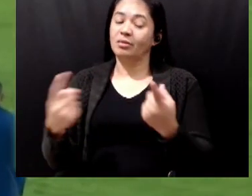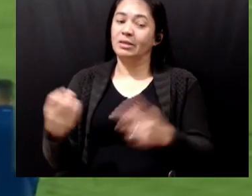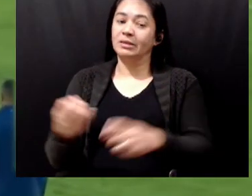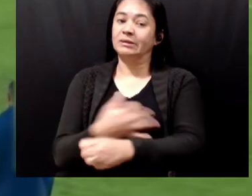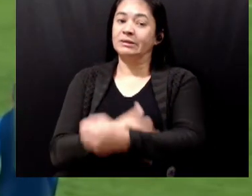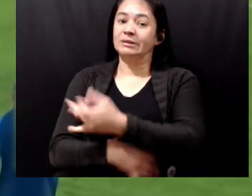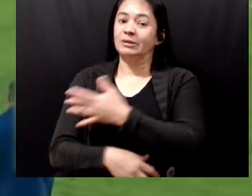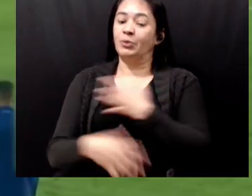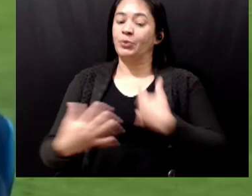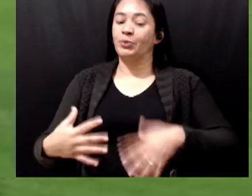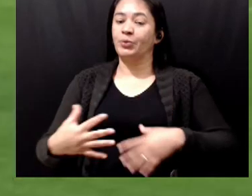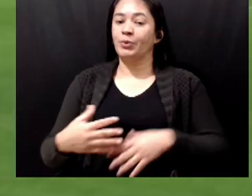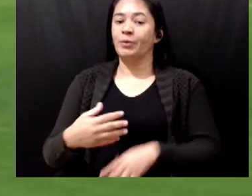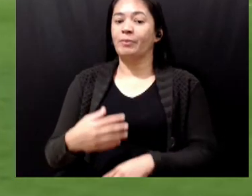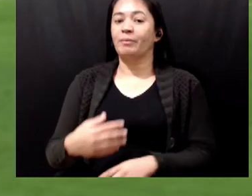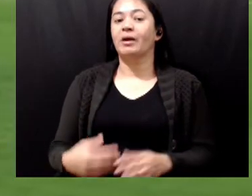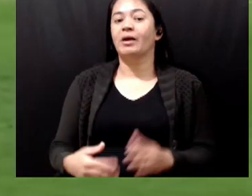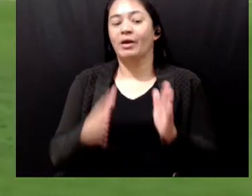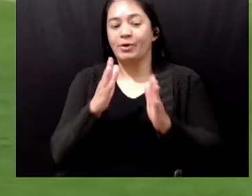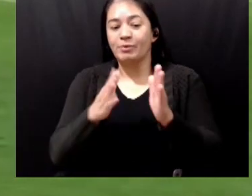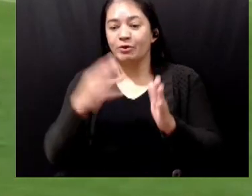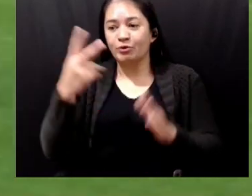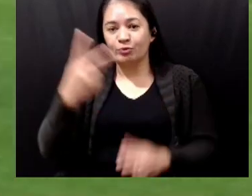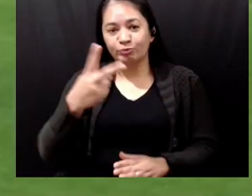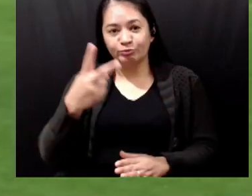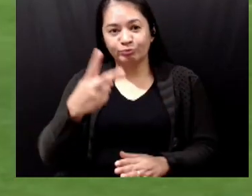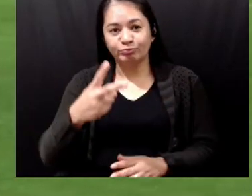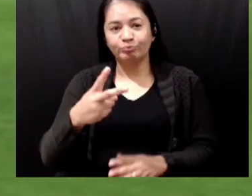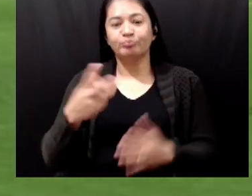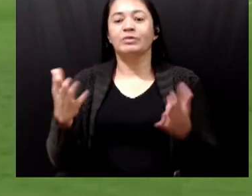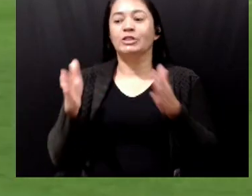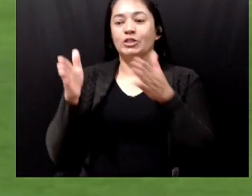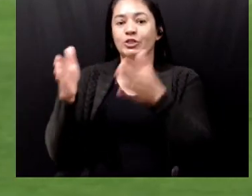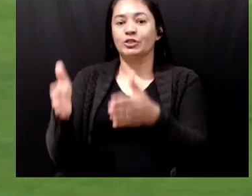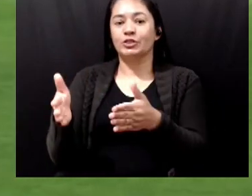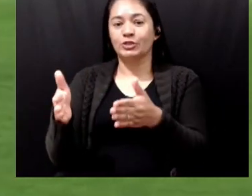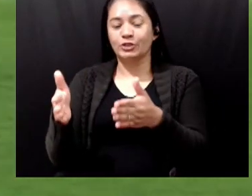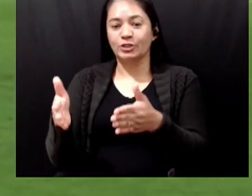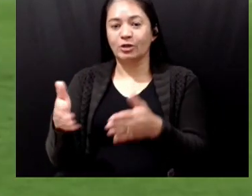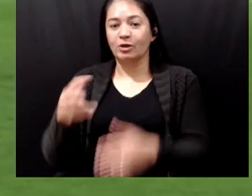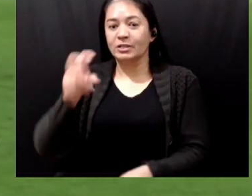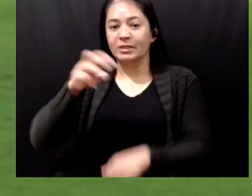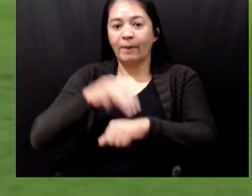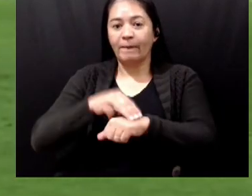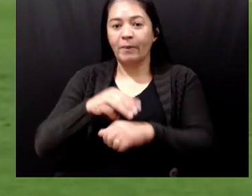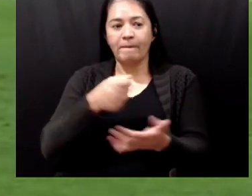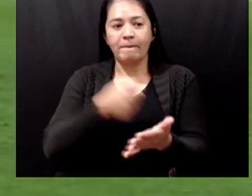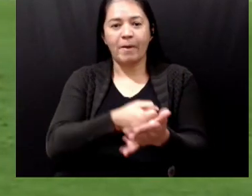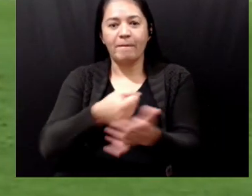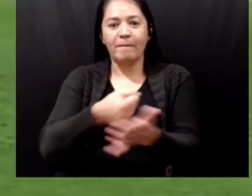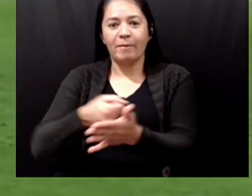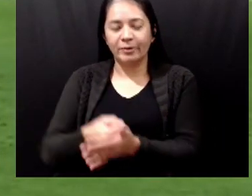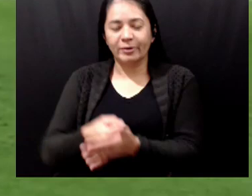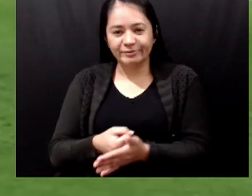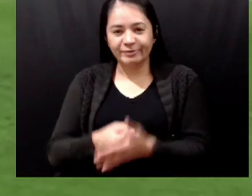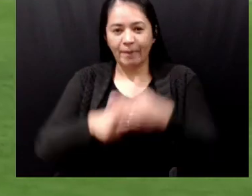segundo tempo e o Londrina chegou aos 5 minutos em cobrança de escanteio. A bola sobrou para o Wallace, que